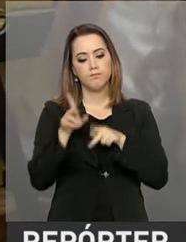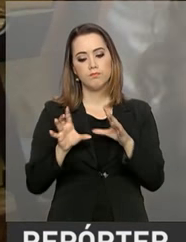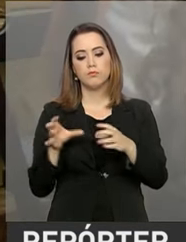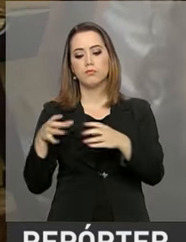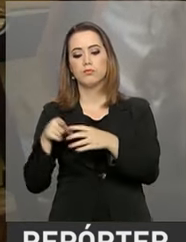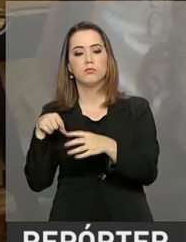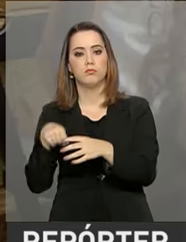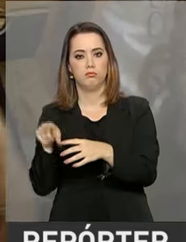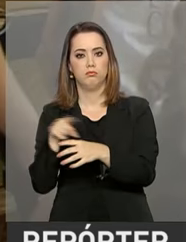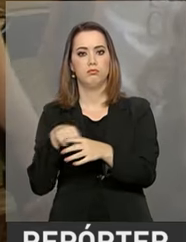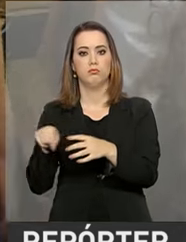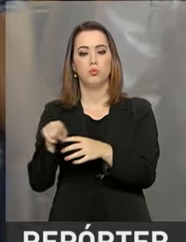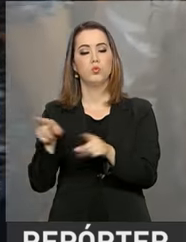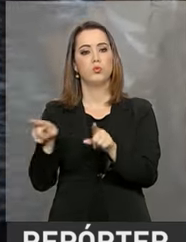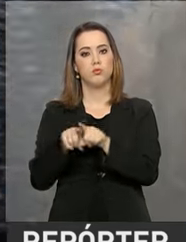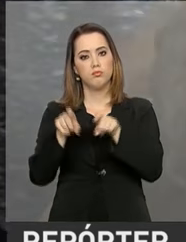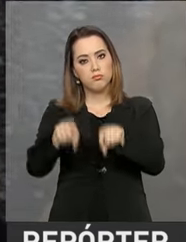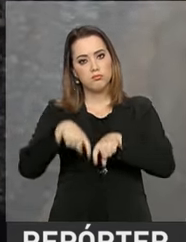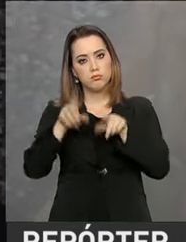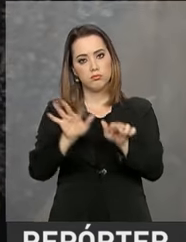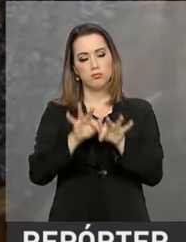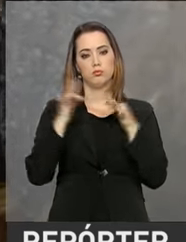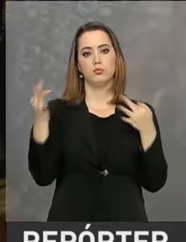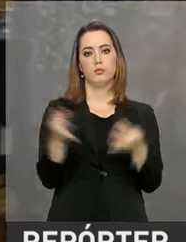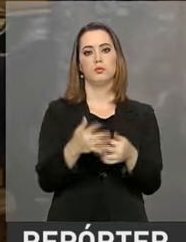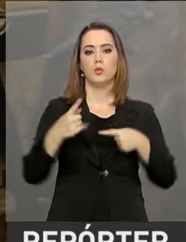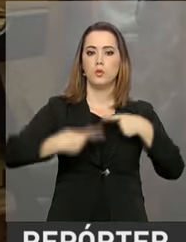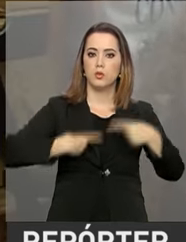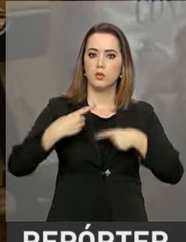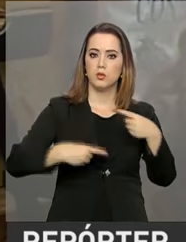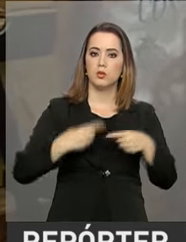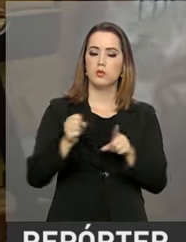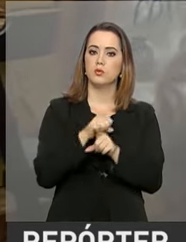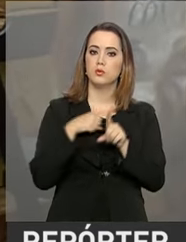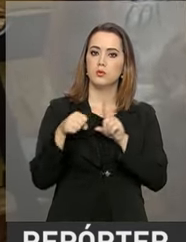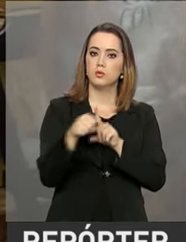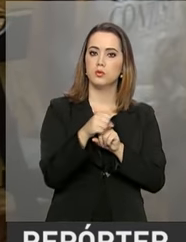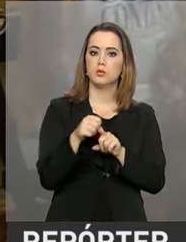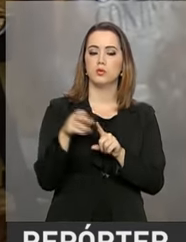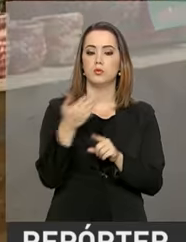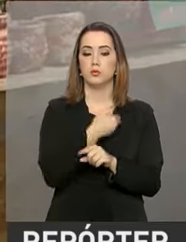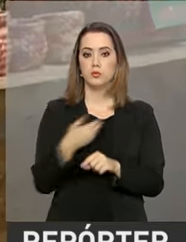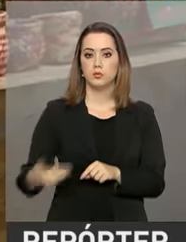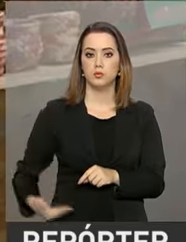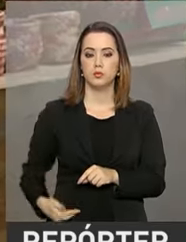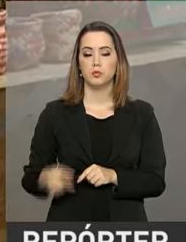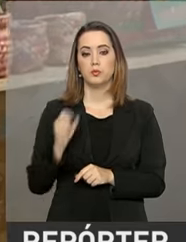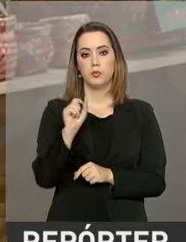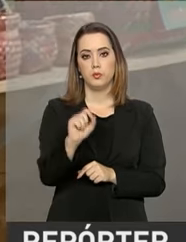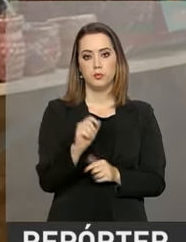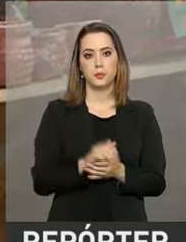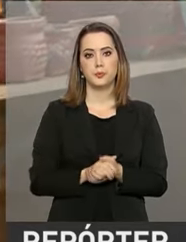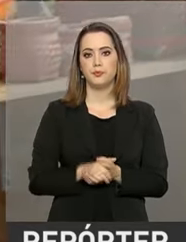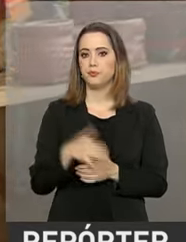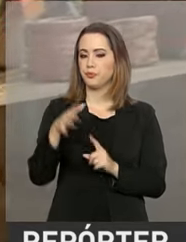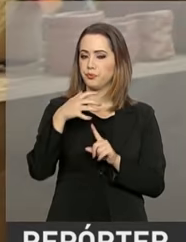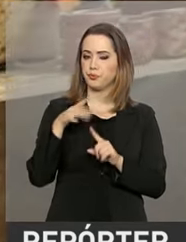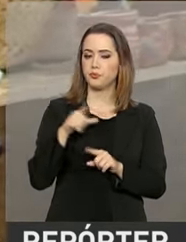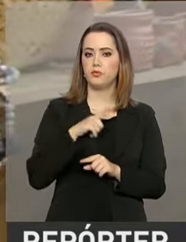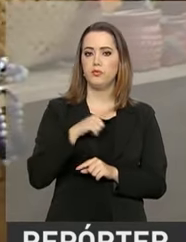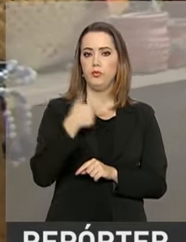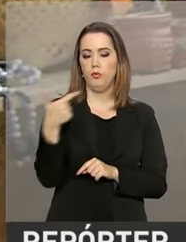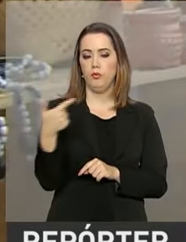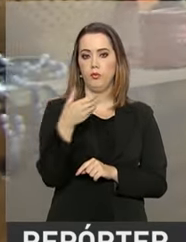tradicionais e esses agricultores familiares quanto as políticas sociais do governo que estão chegando até ele a feira conta com 26